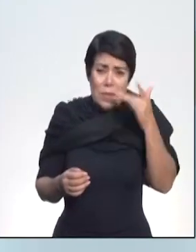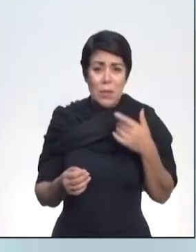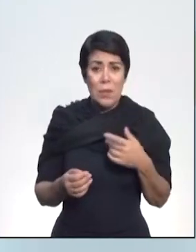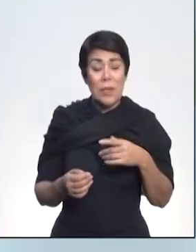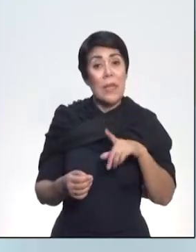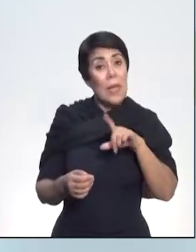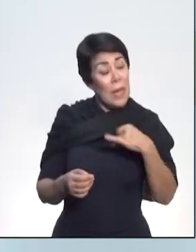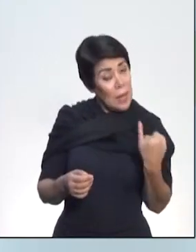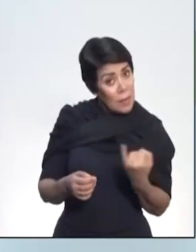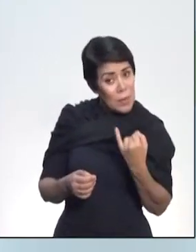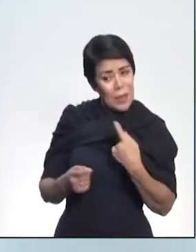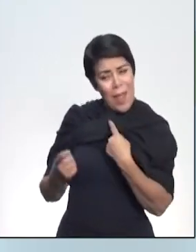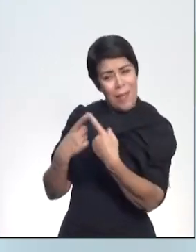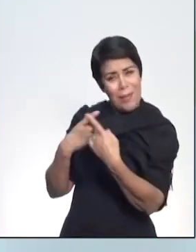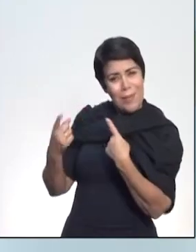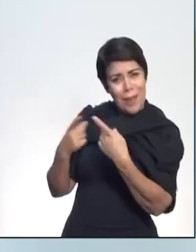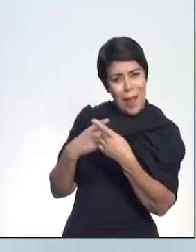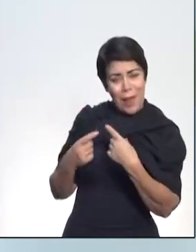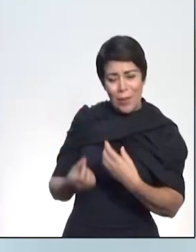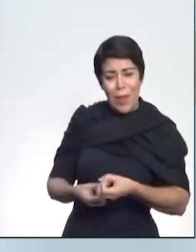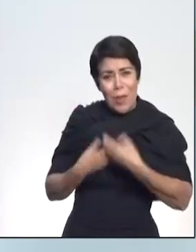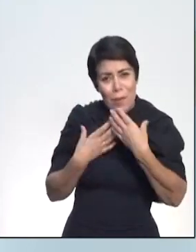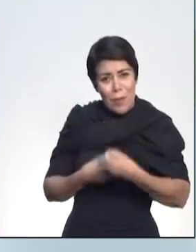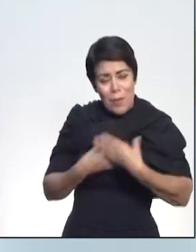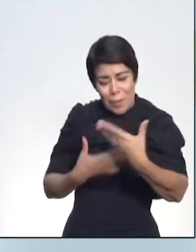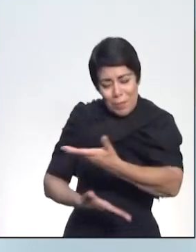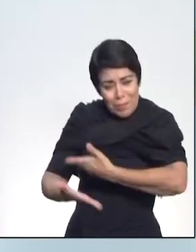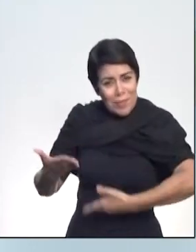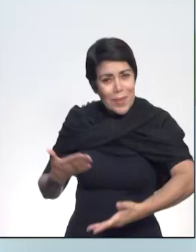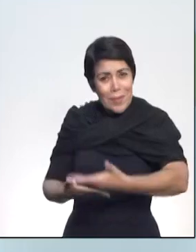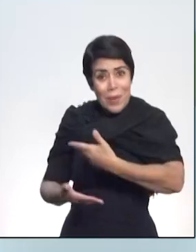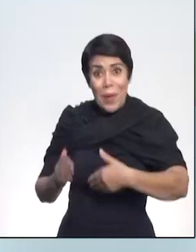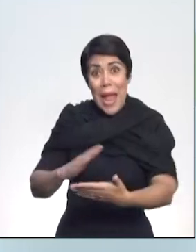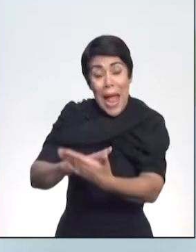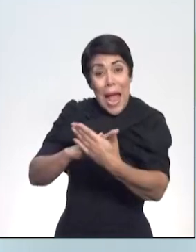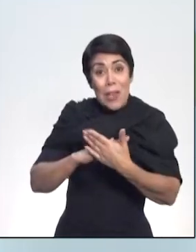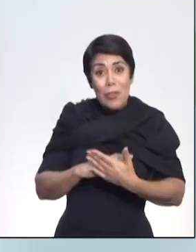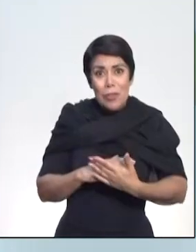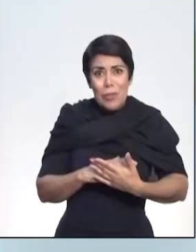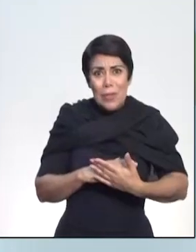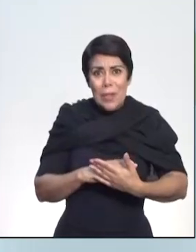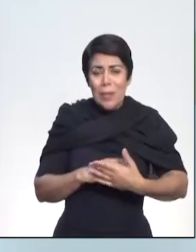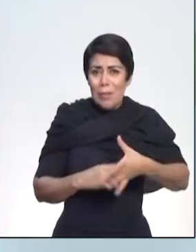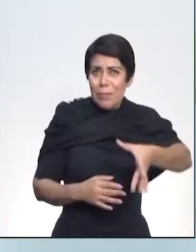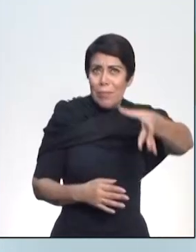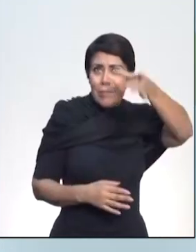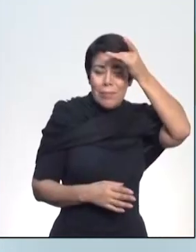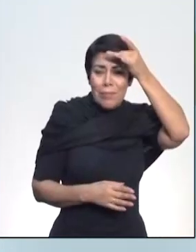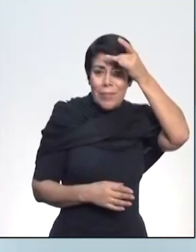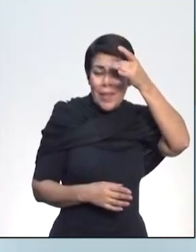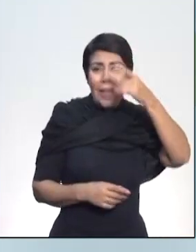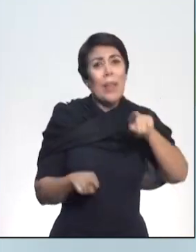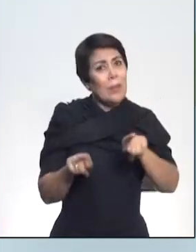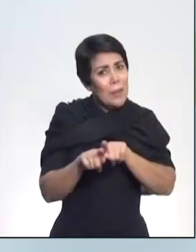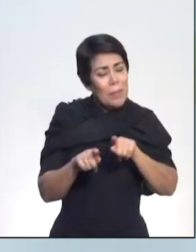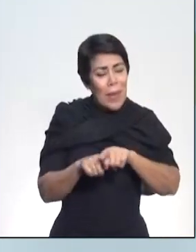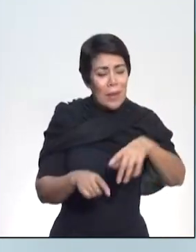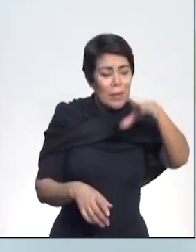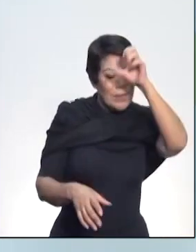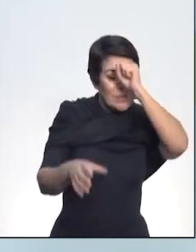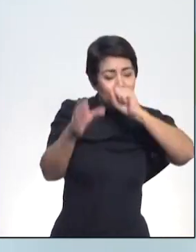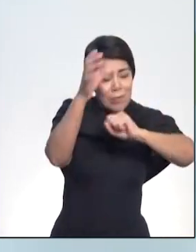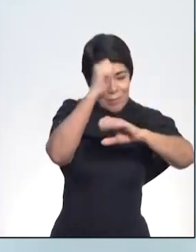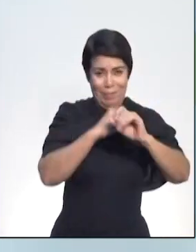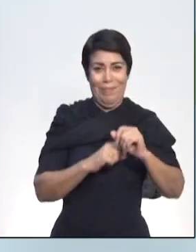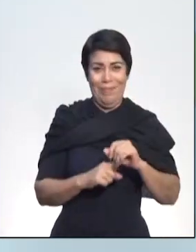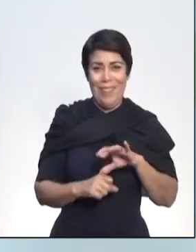diálogo, trocar informações, porque isso faz com que eu memorize e faz com que eu aprenda com o outro. É importante, além de